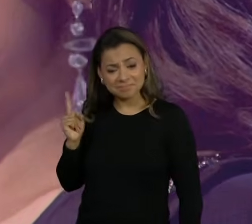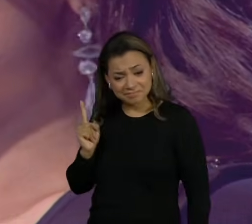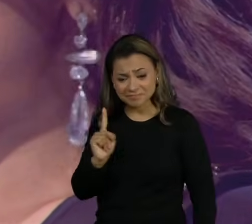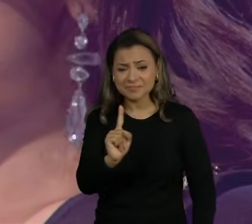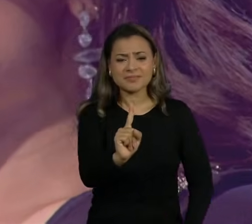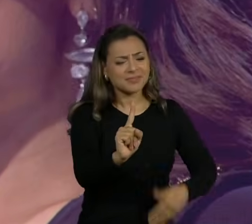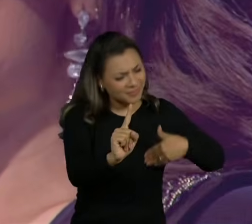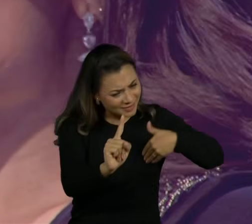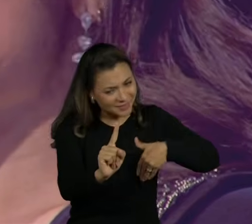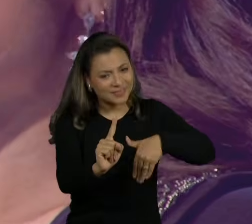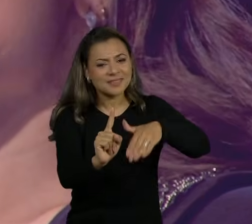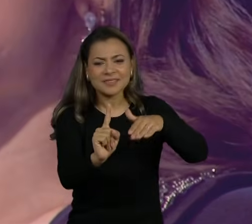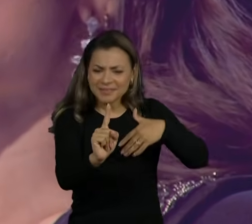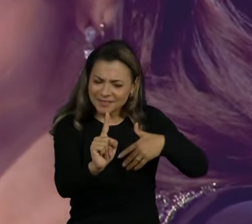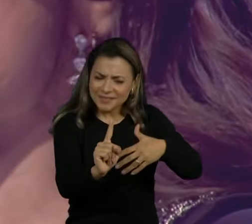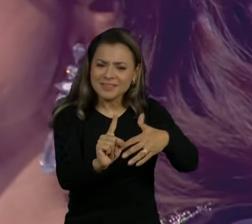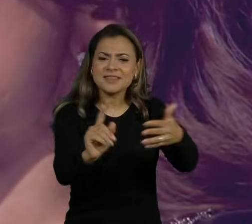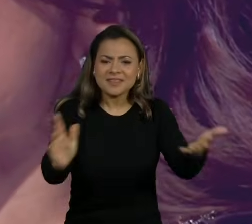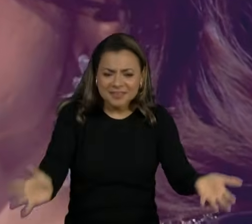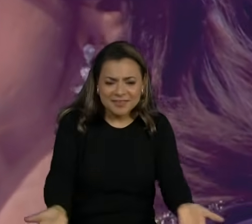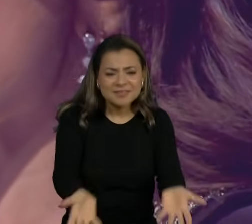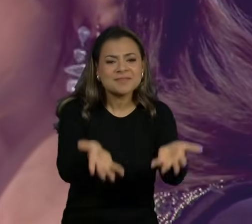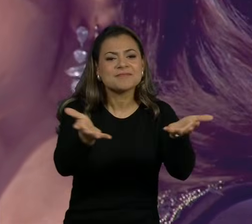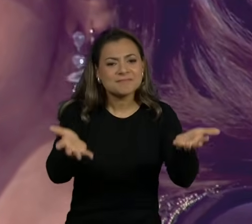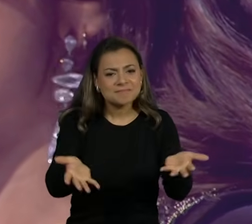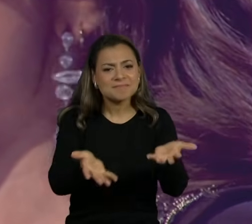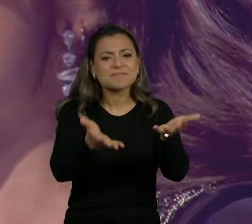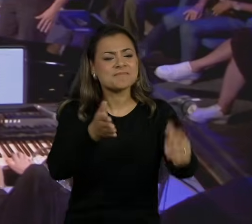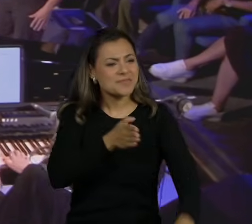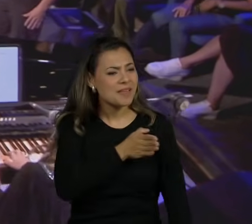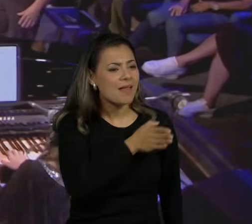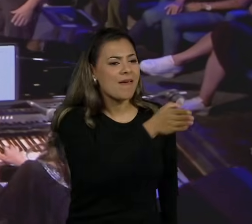deixa balançar a maré,